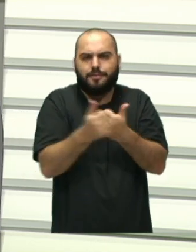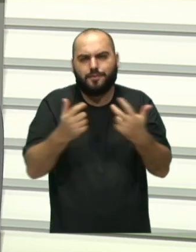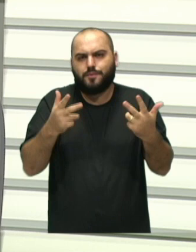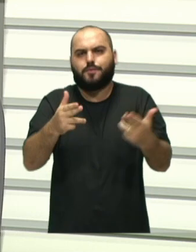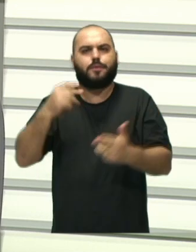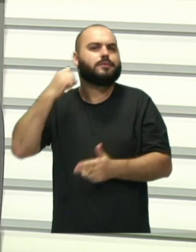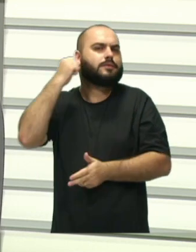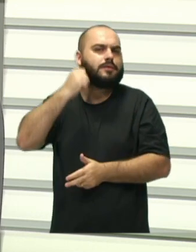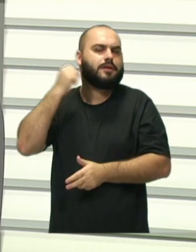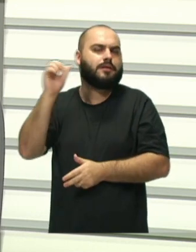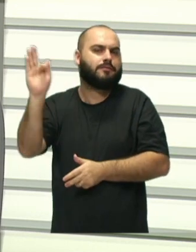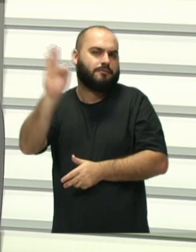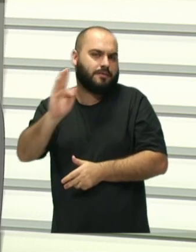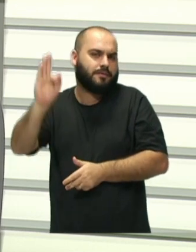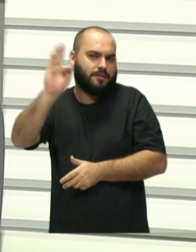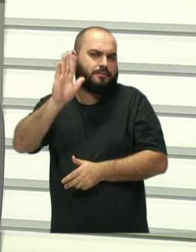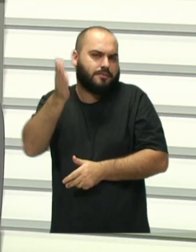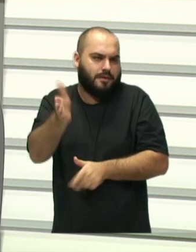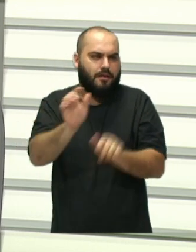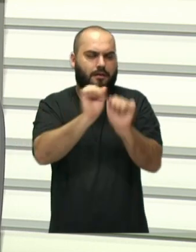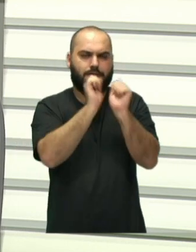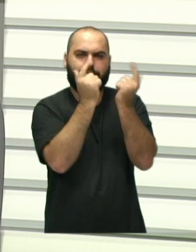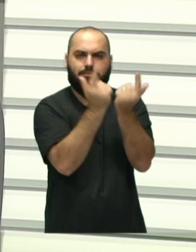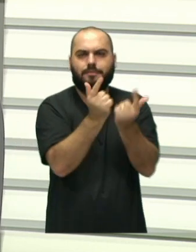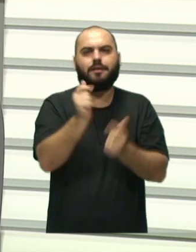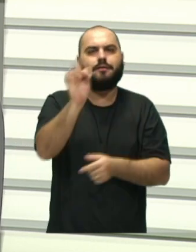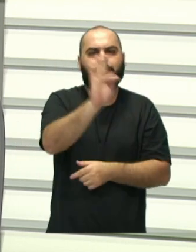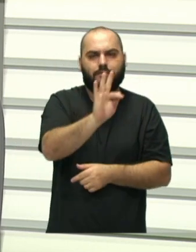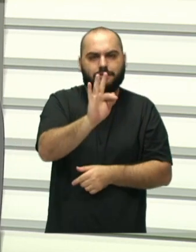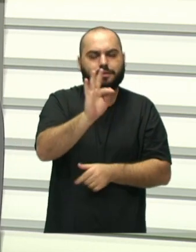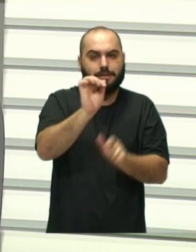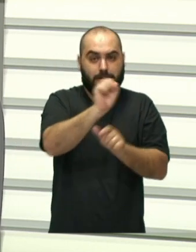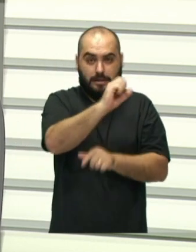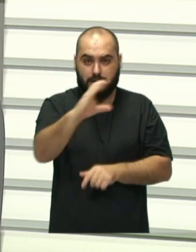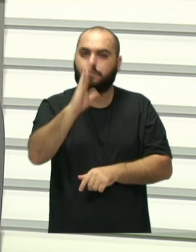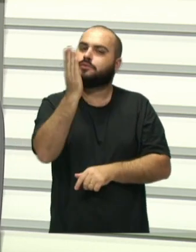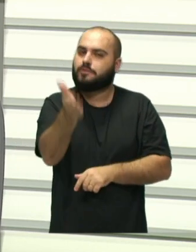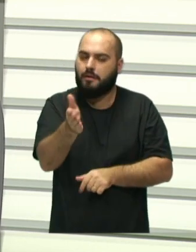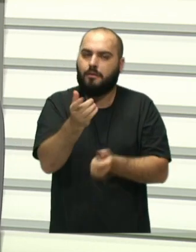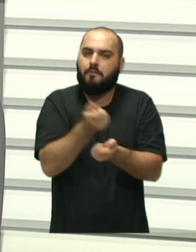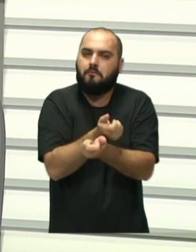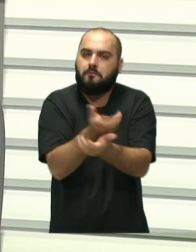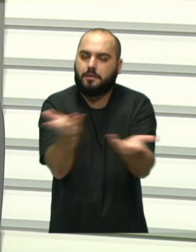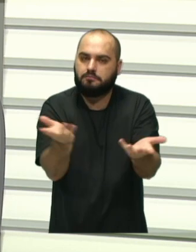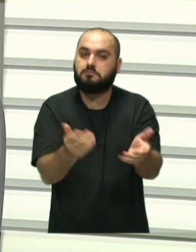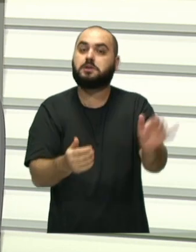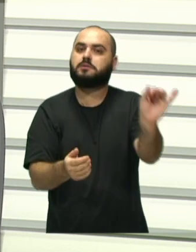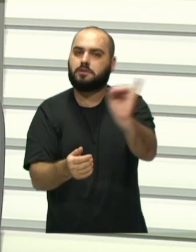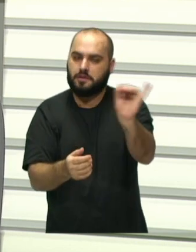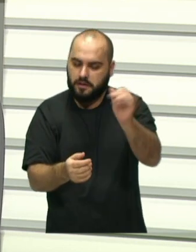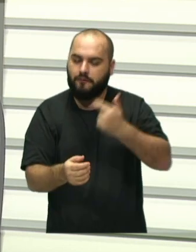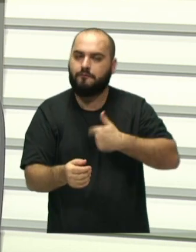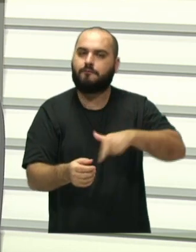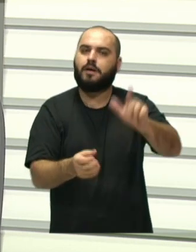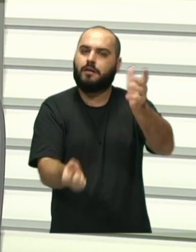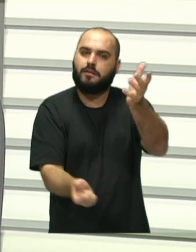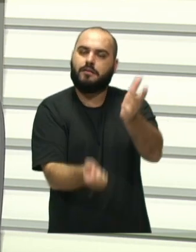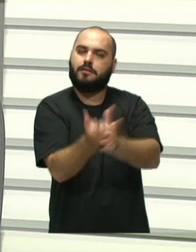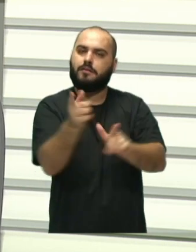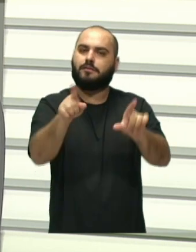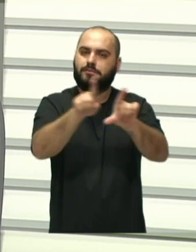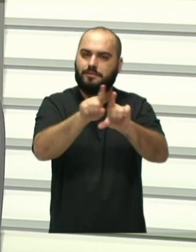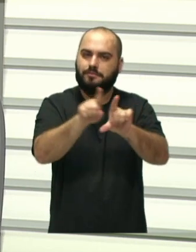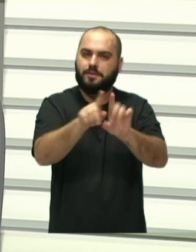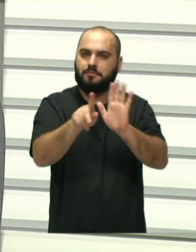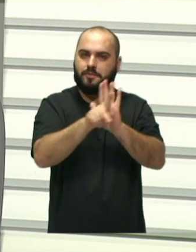Federal já disponibiliza a cama Assembleia todos esses olhos também já tem a sua escola do Legislativo Itajaí também vai implantar o